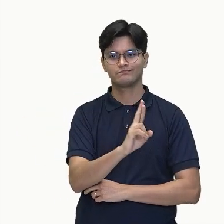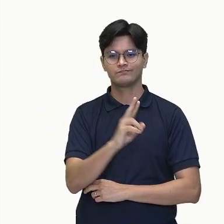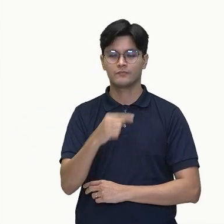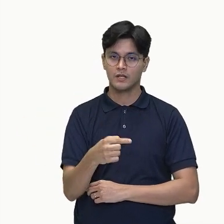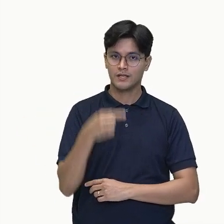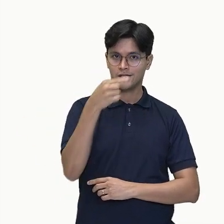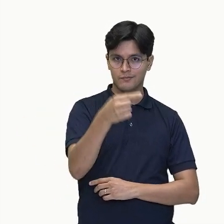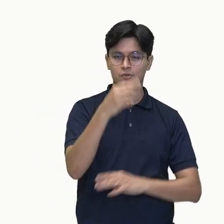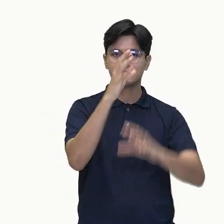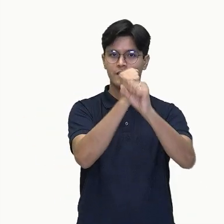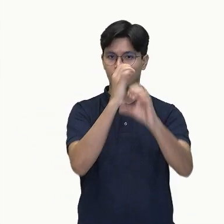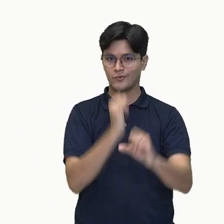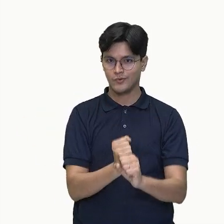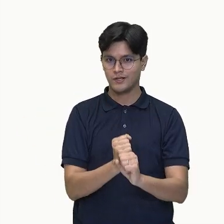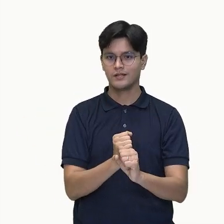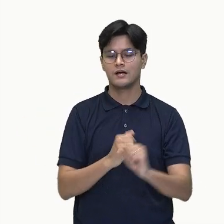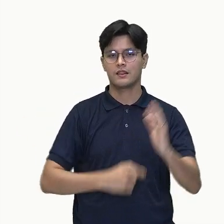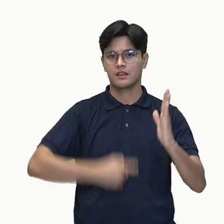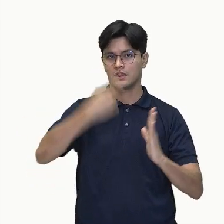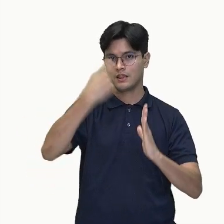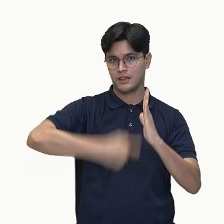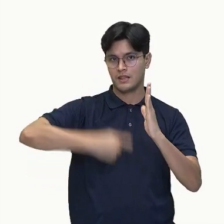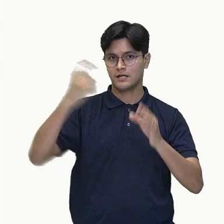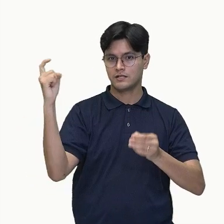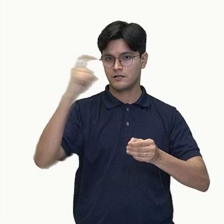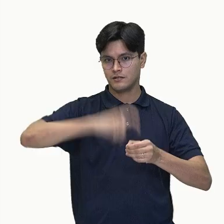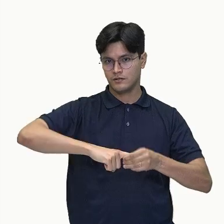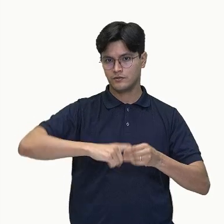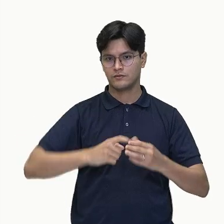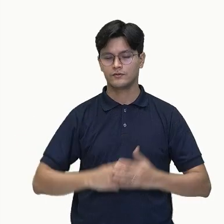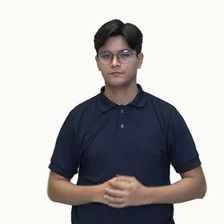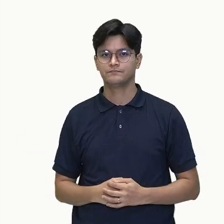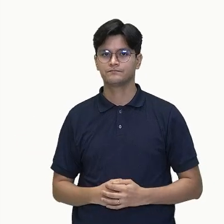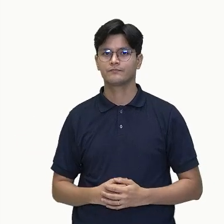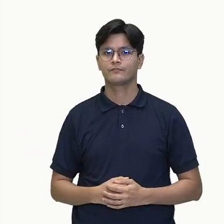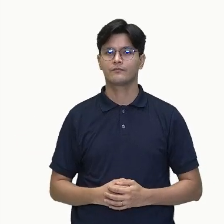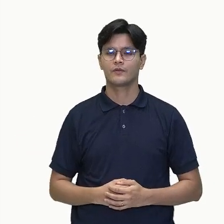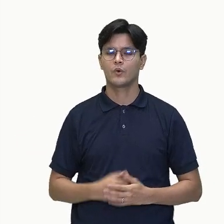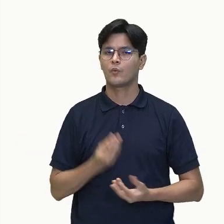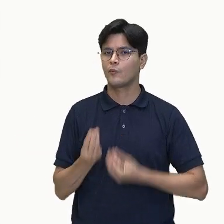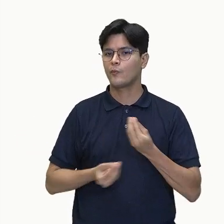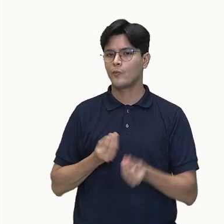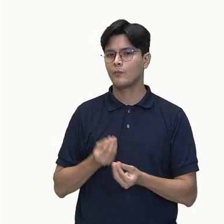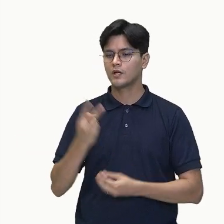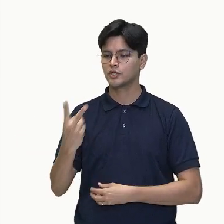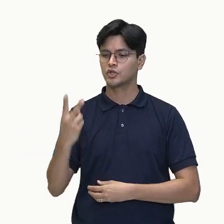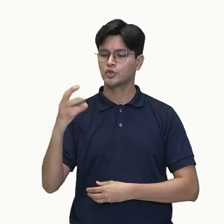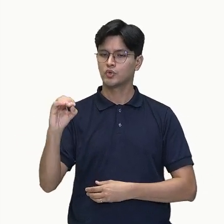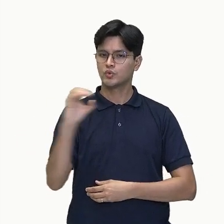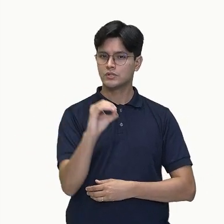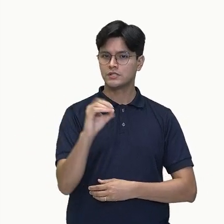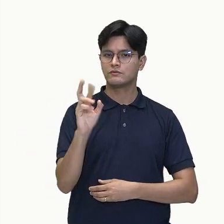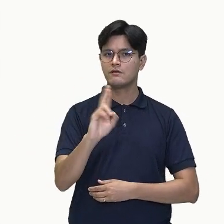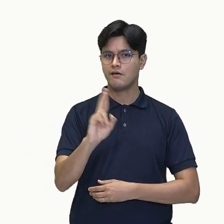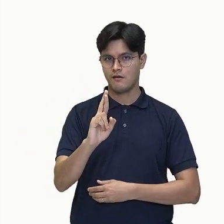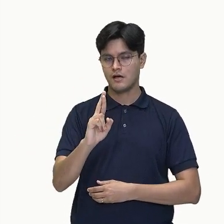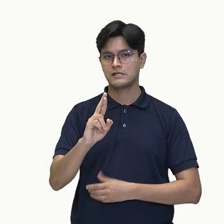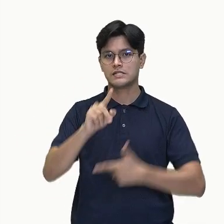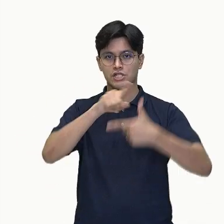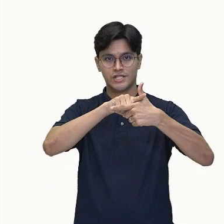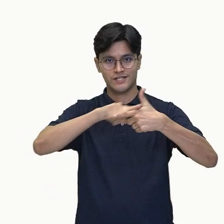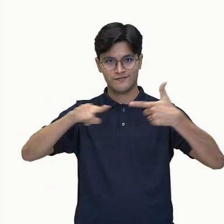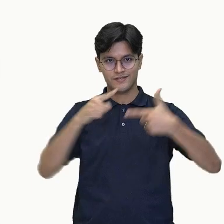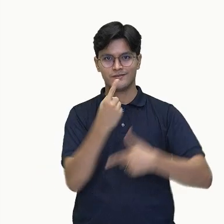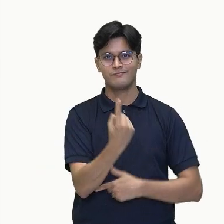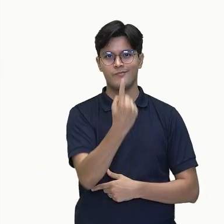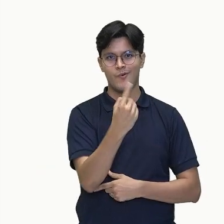de retorno. A gente pega esses R$200, né, e divide então pelo R$1.000, que foi o quanto nós investimos, nós gastamos